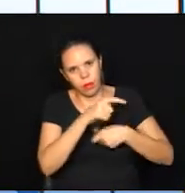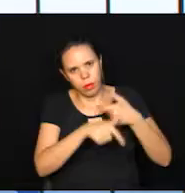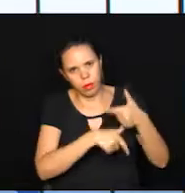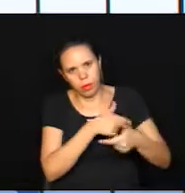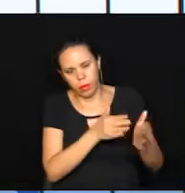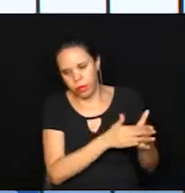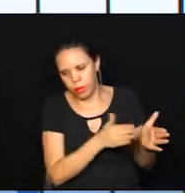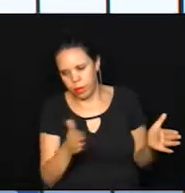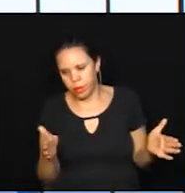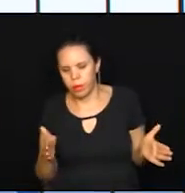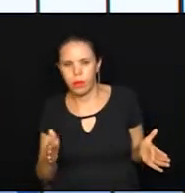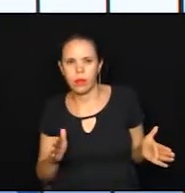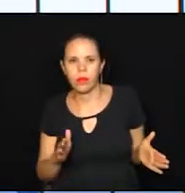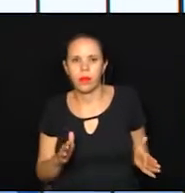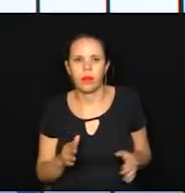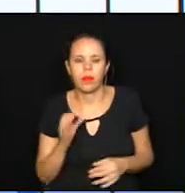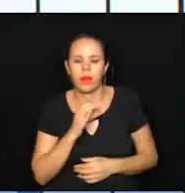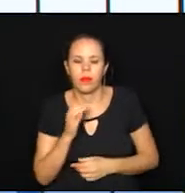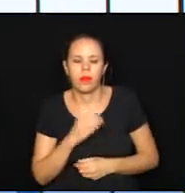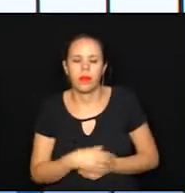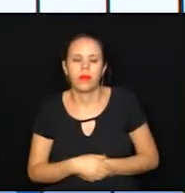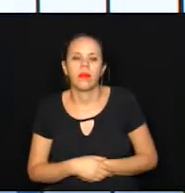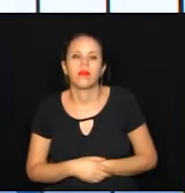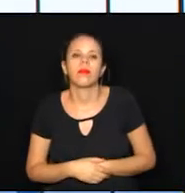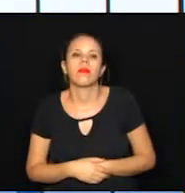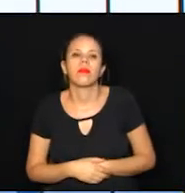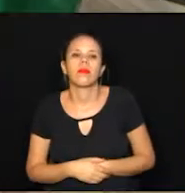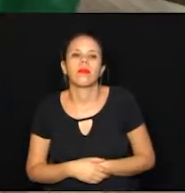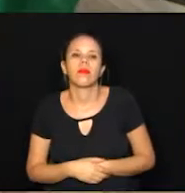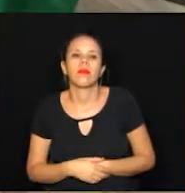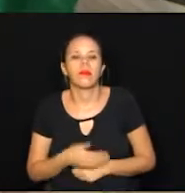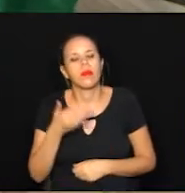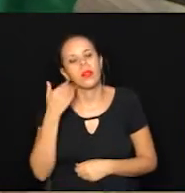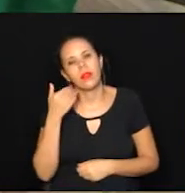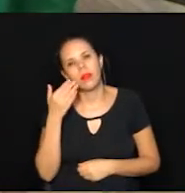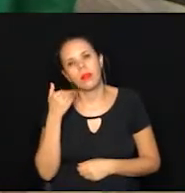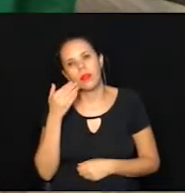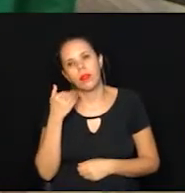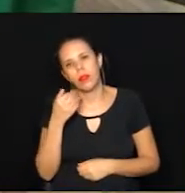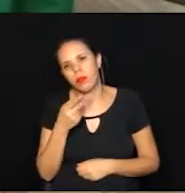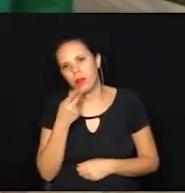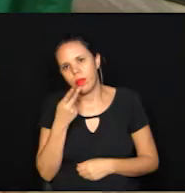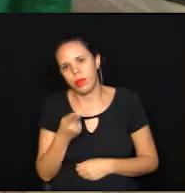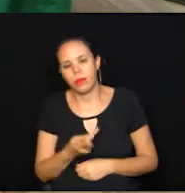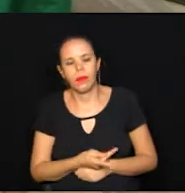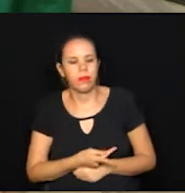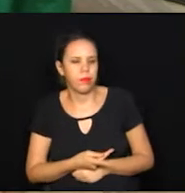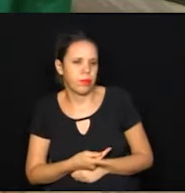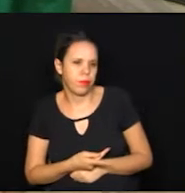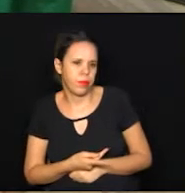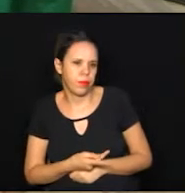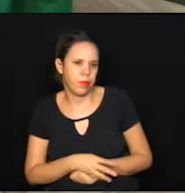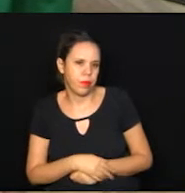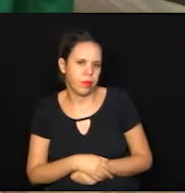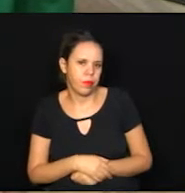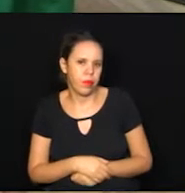nesse período de fase emergencial. E a gente aproveita, Gabriel, para falar um pouquinho, você falou da questão, né,